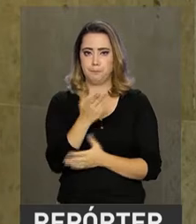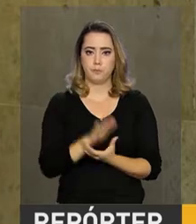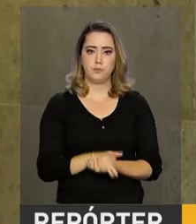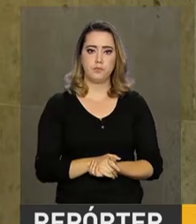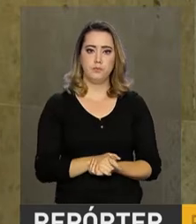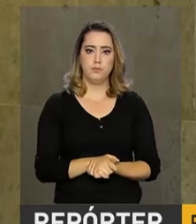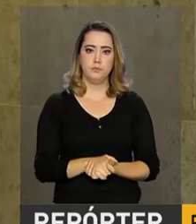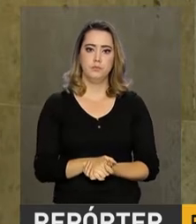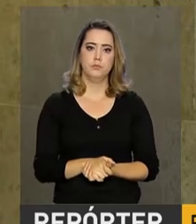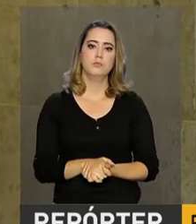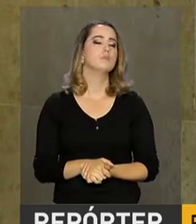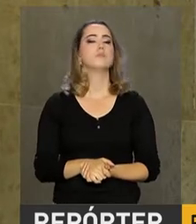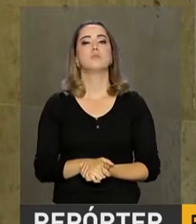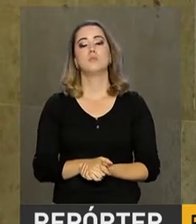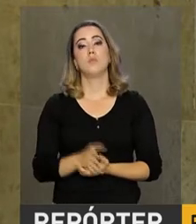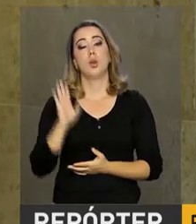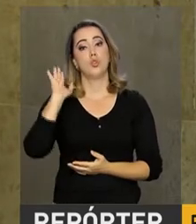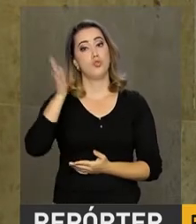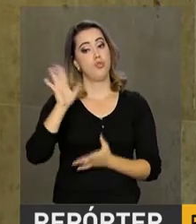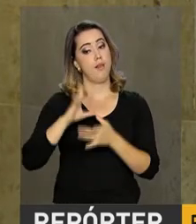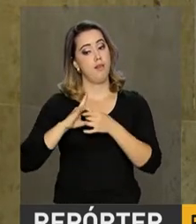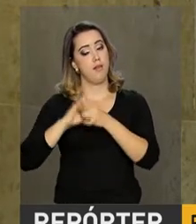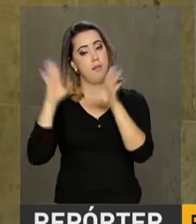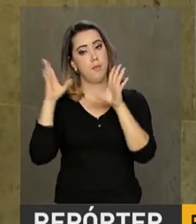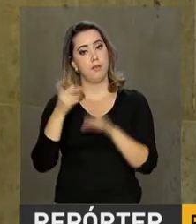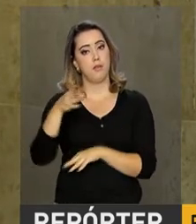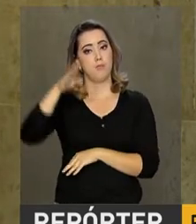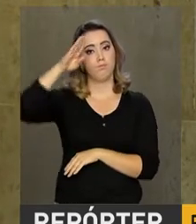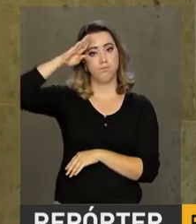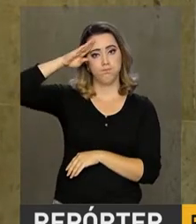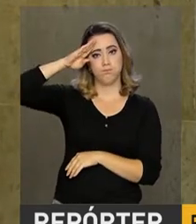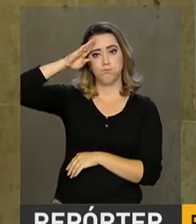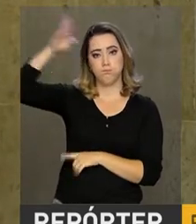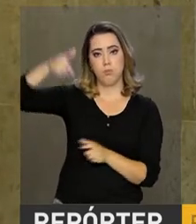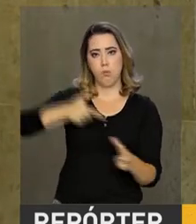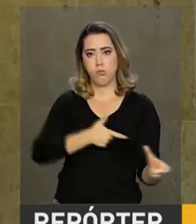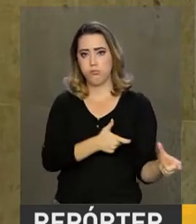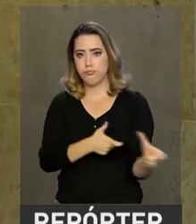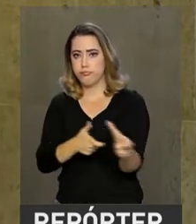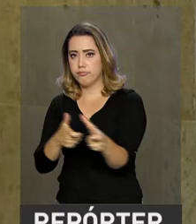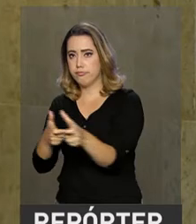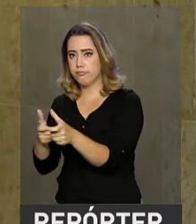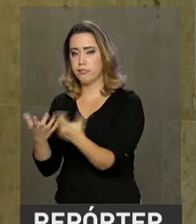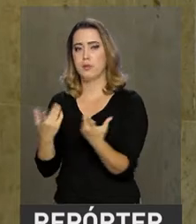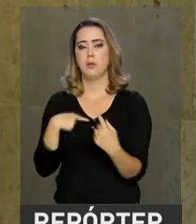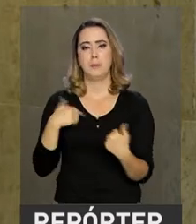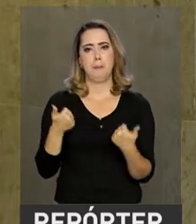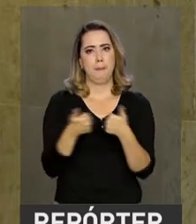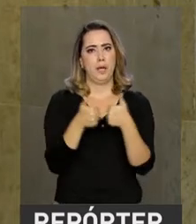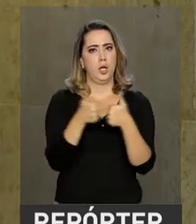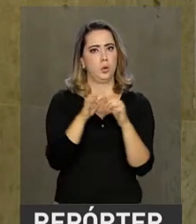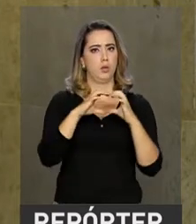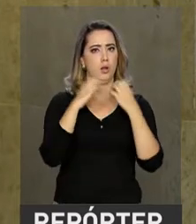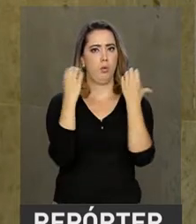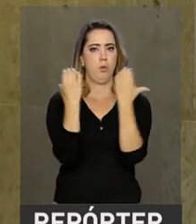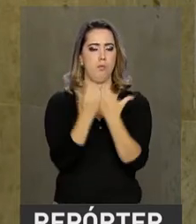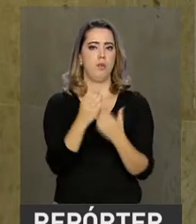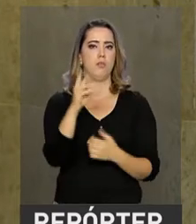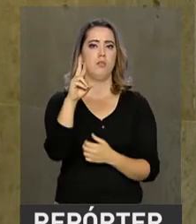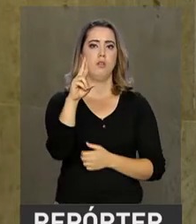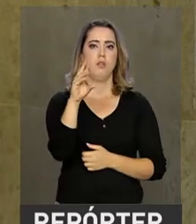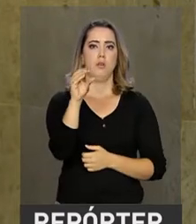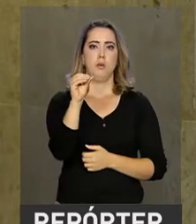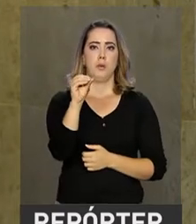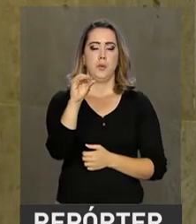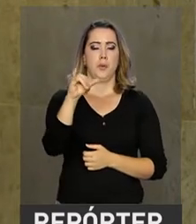do exército de mais forças necessárias para que seja feito um cerco na rocinha e com